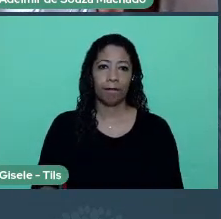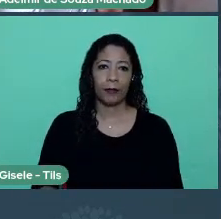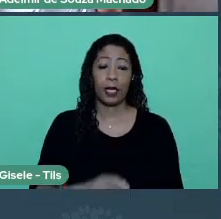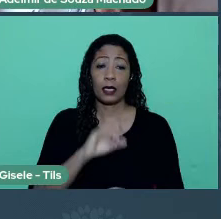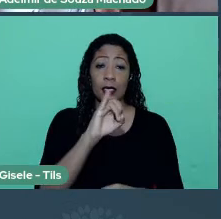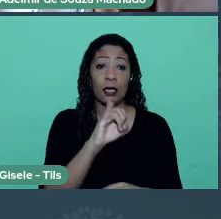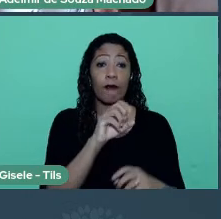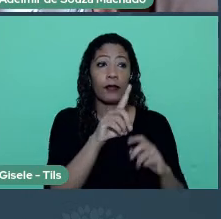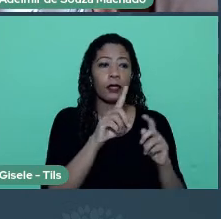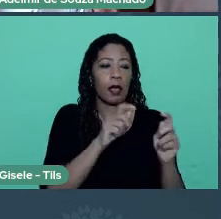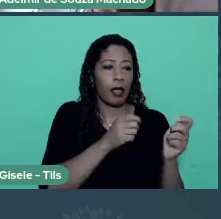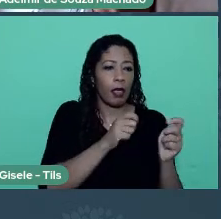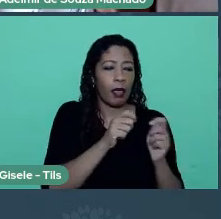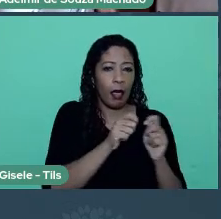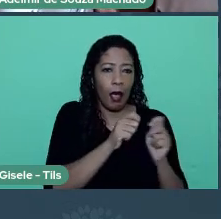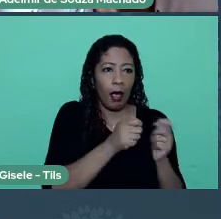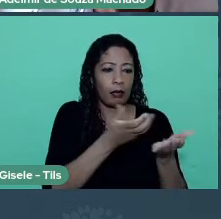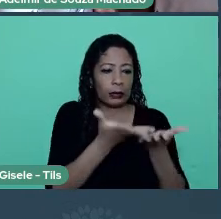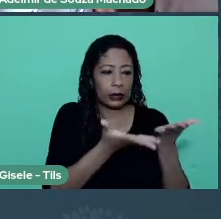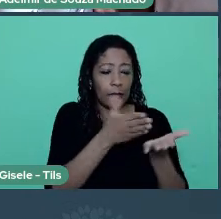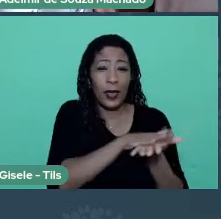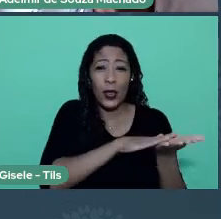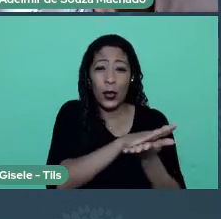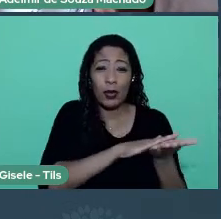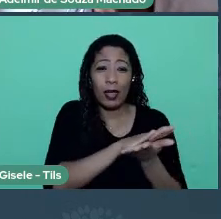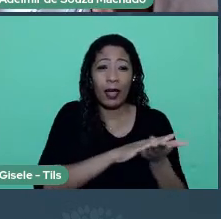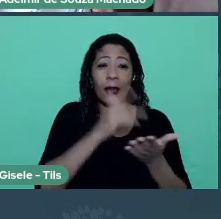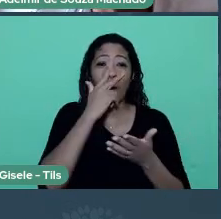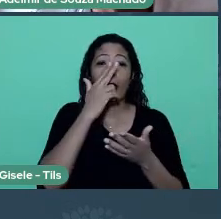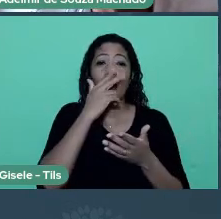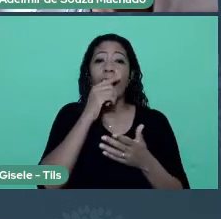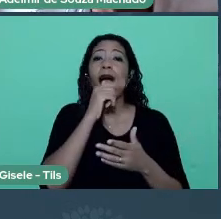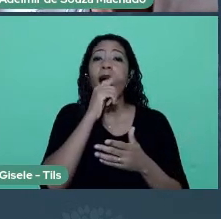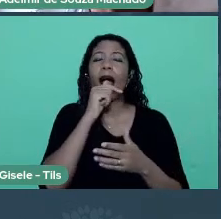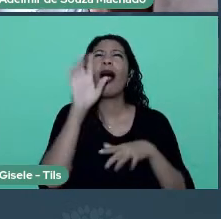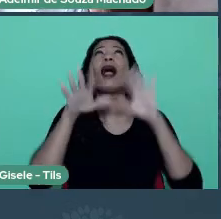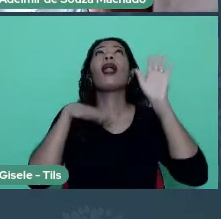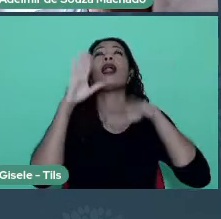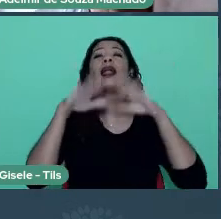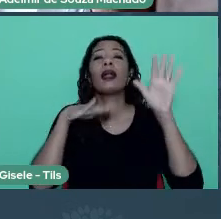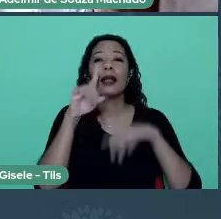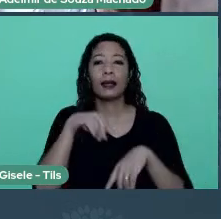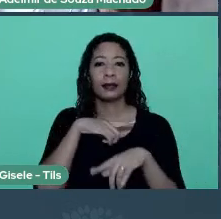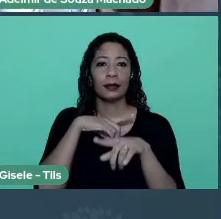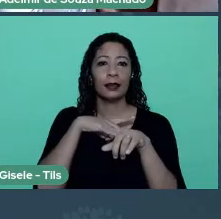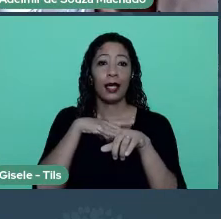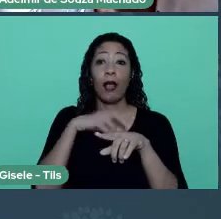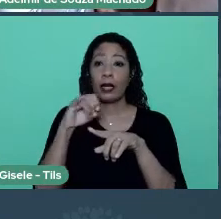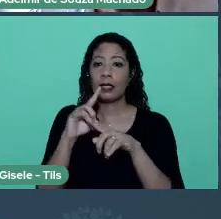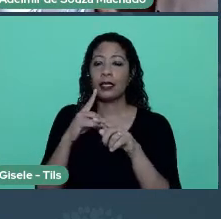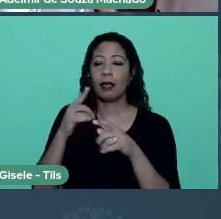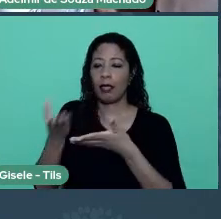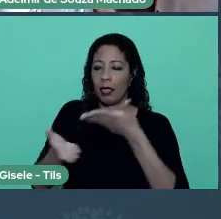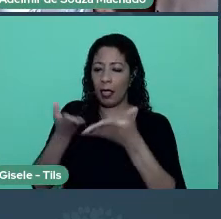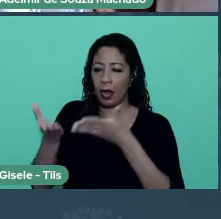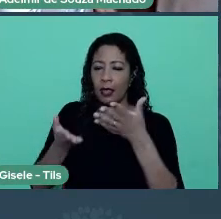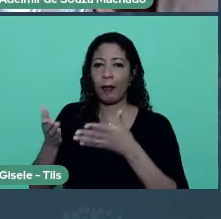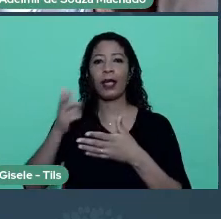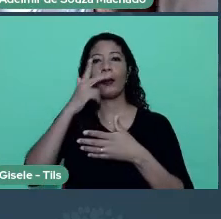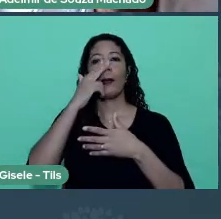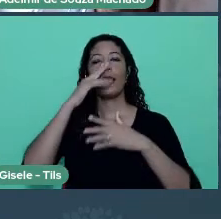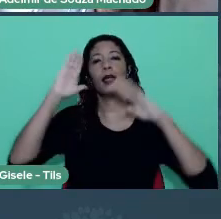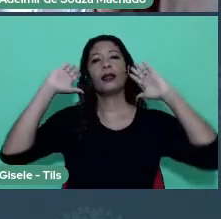sente assim, afogado num copo d'água. Com tratamento, ele está de boas aqui, como diz o jovem, e